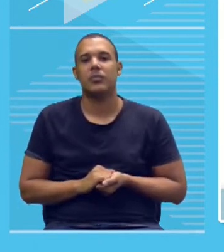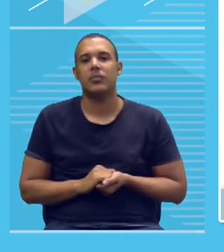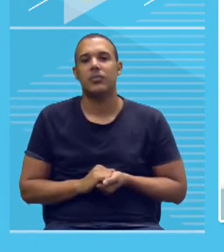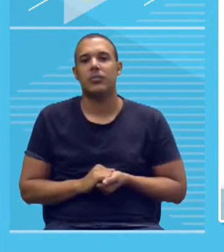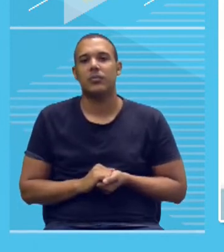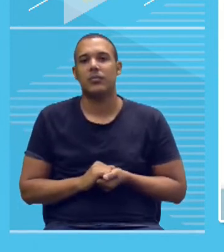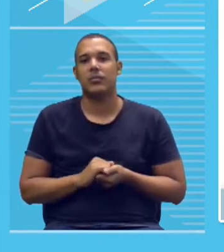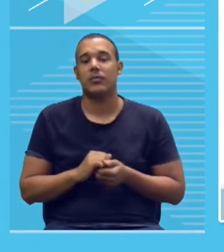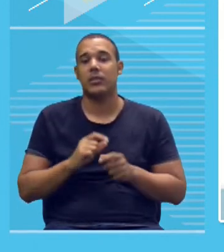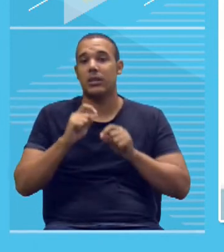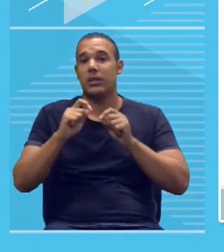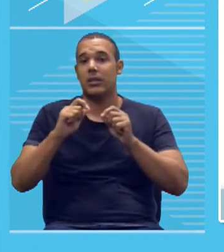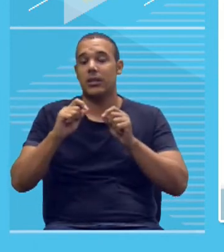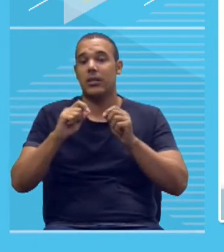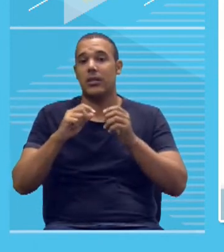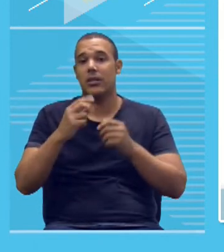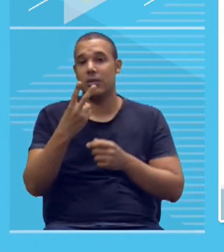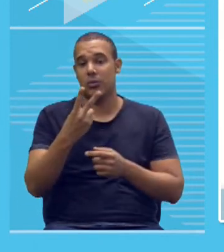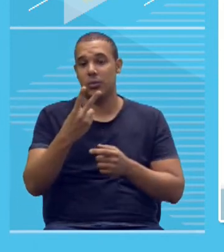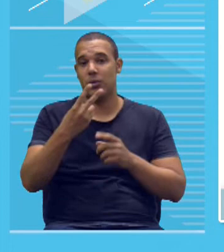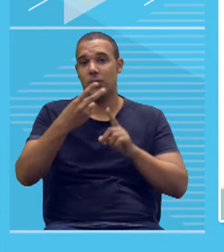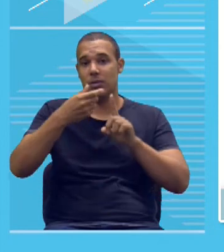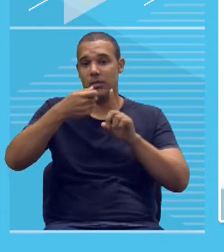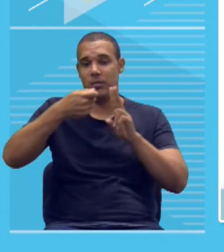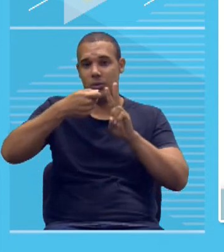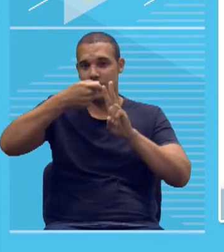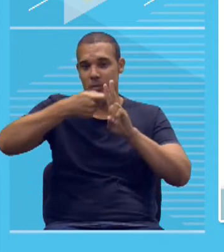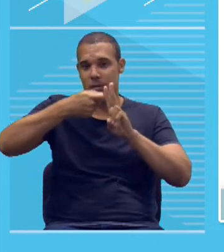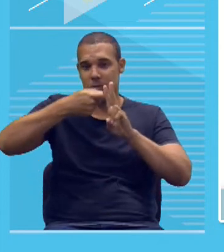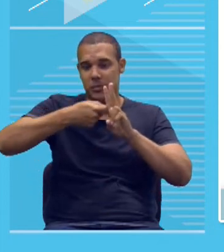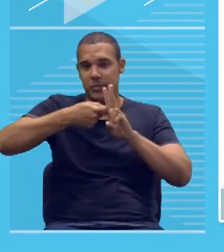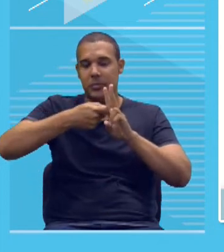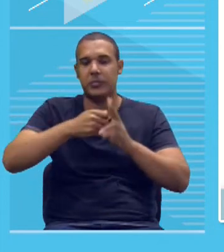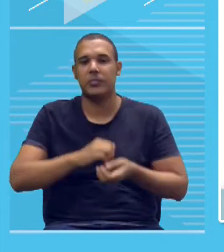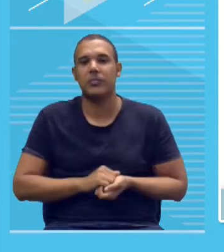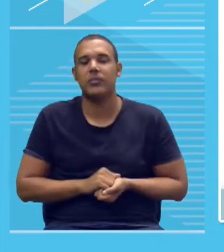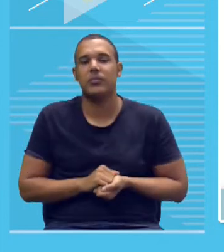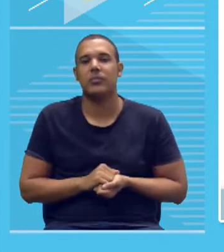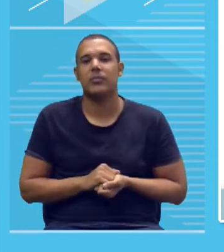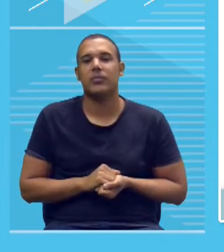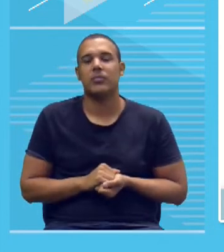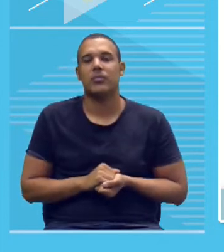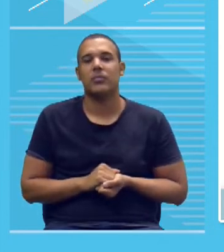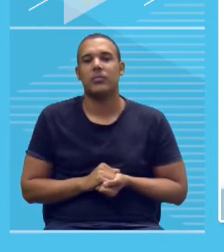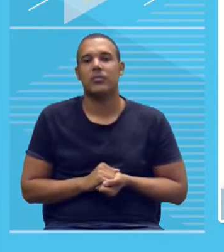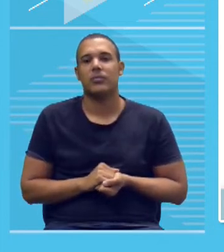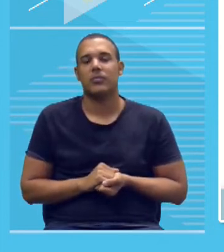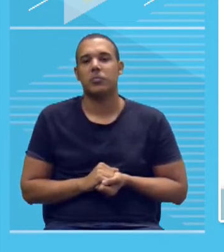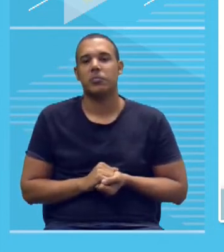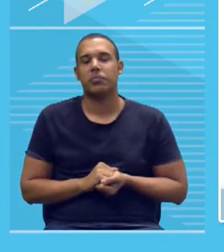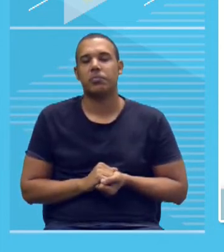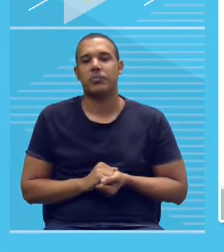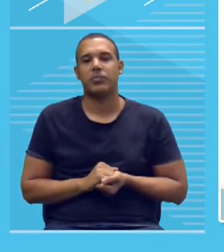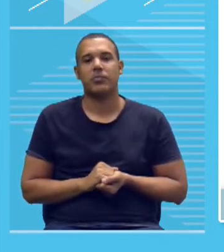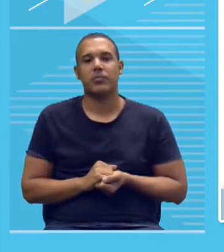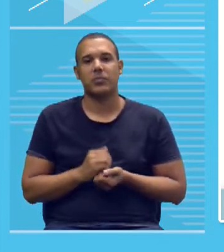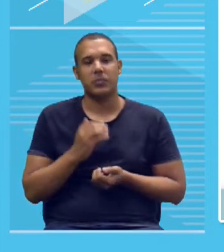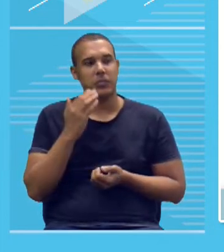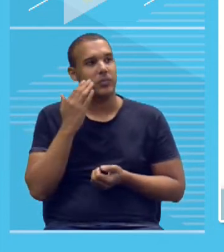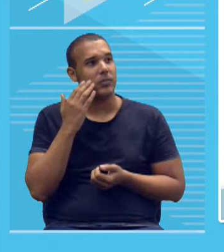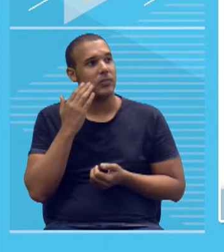são dois meses um bimestre são dois meses se quatro por cento